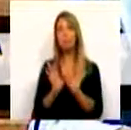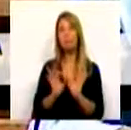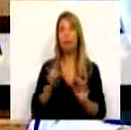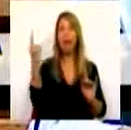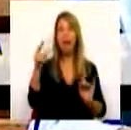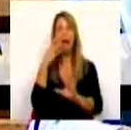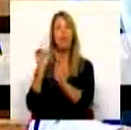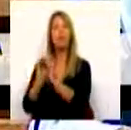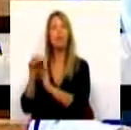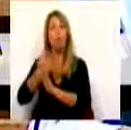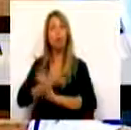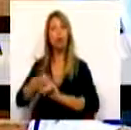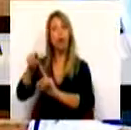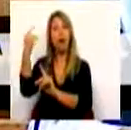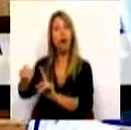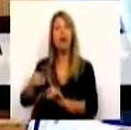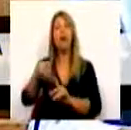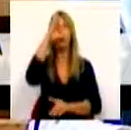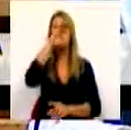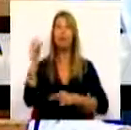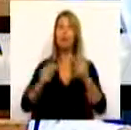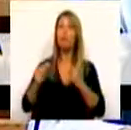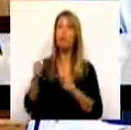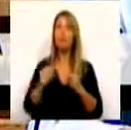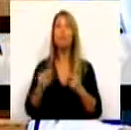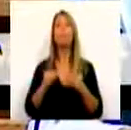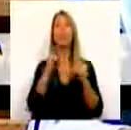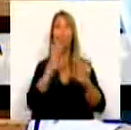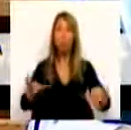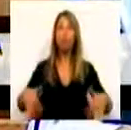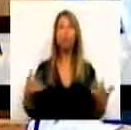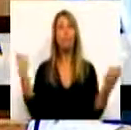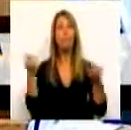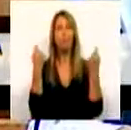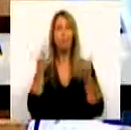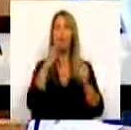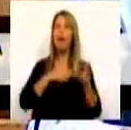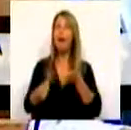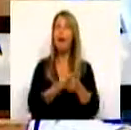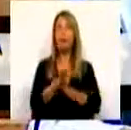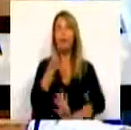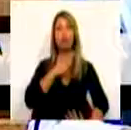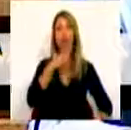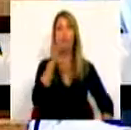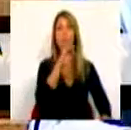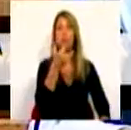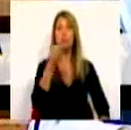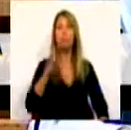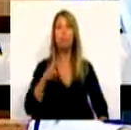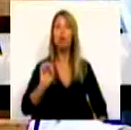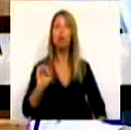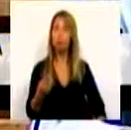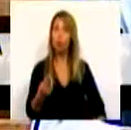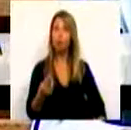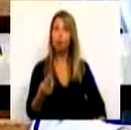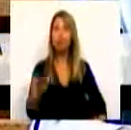Finanças, para que se possam promover e aproveitar este empréstimo de 420 milhões de euros a